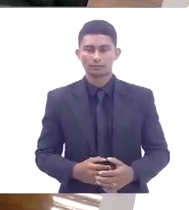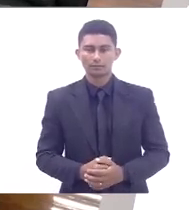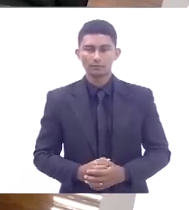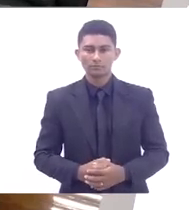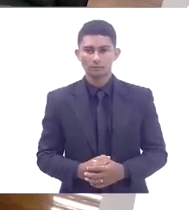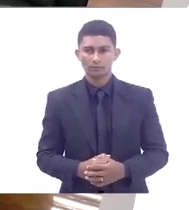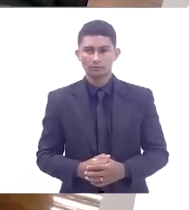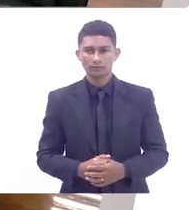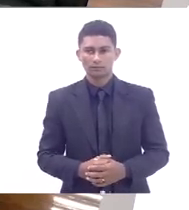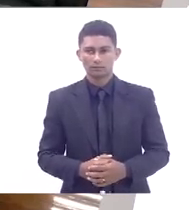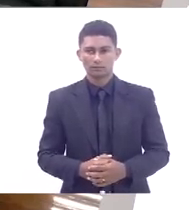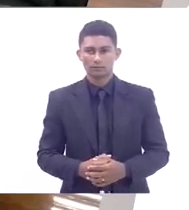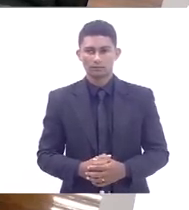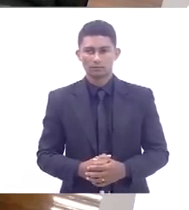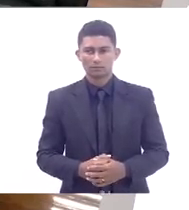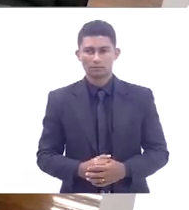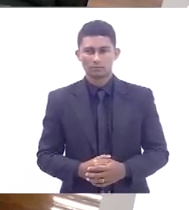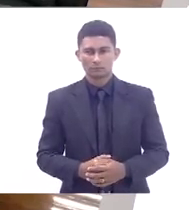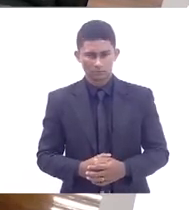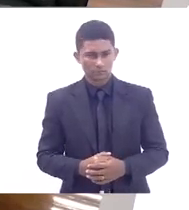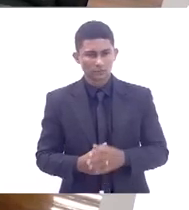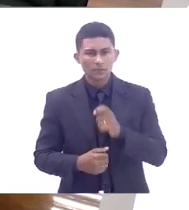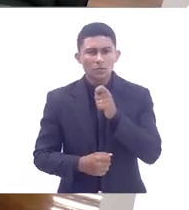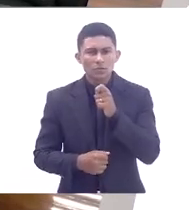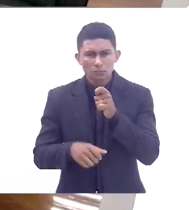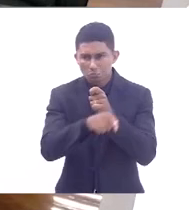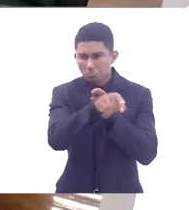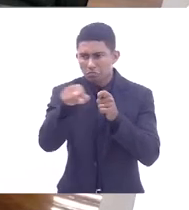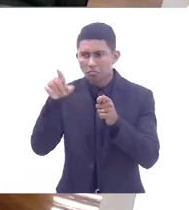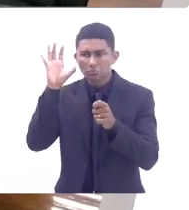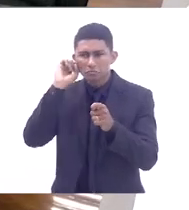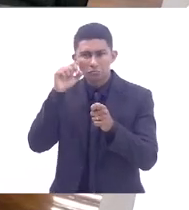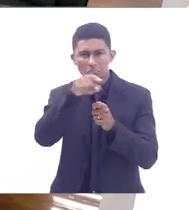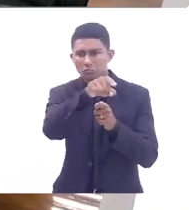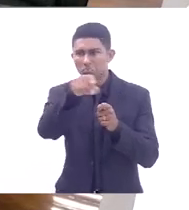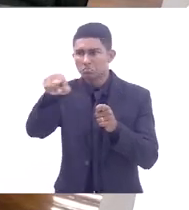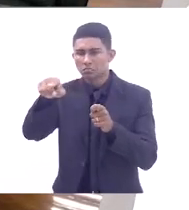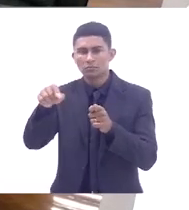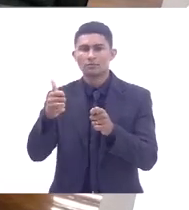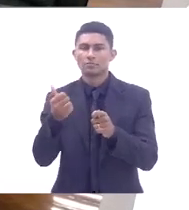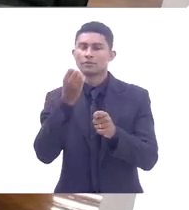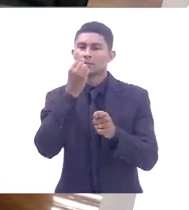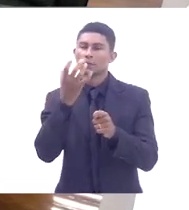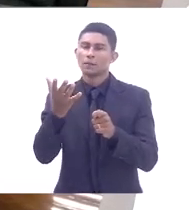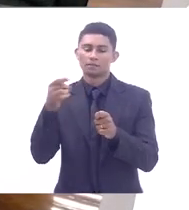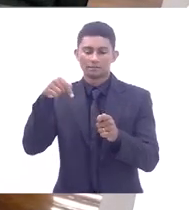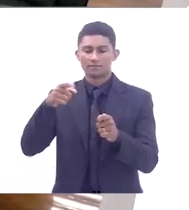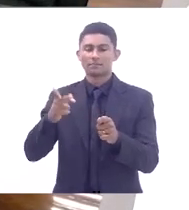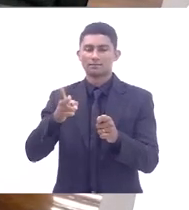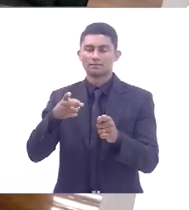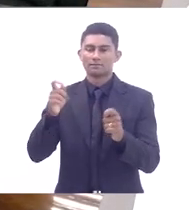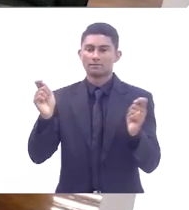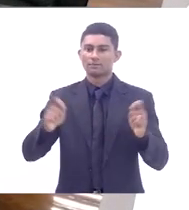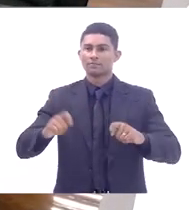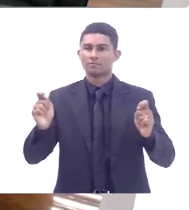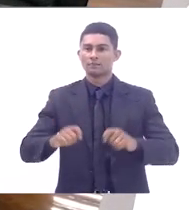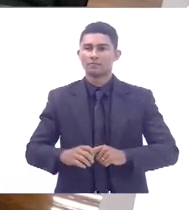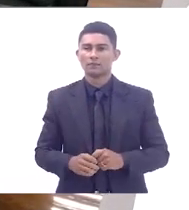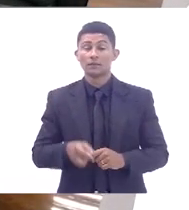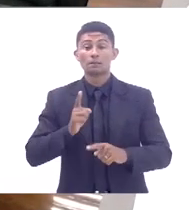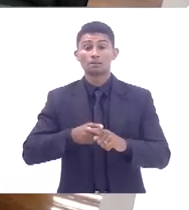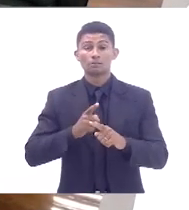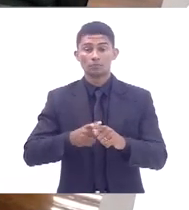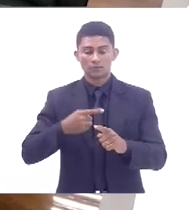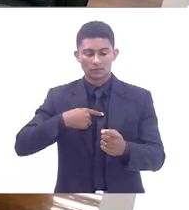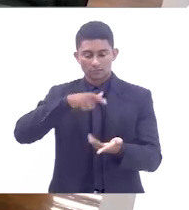eu acho que está me ouvindo direito então tá bom então fico com essa aqui que eu tenho umas